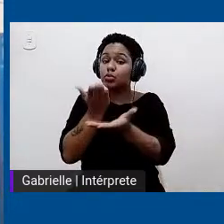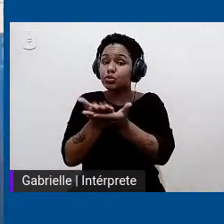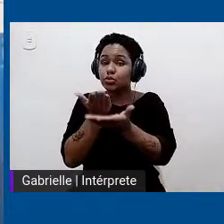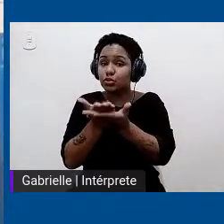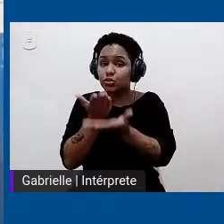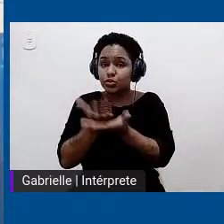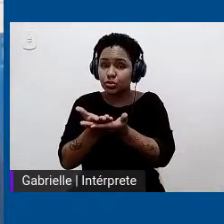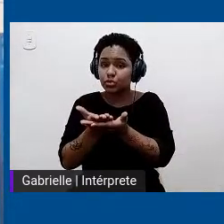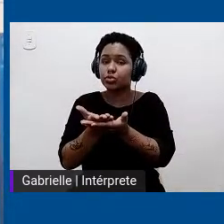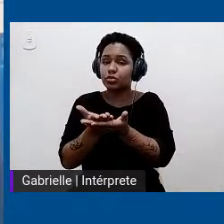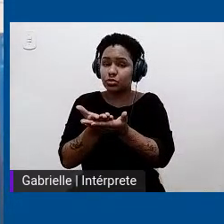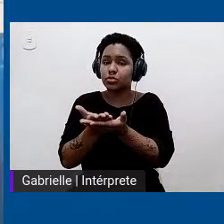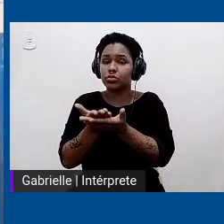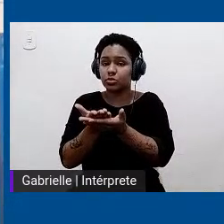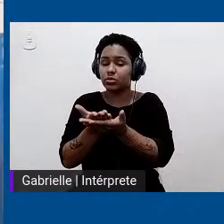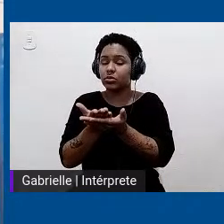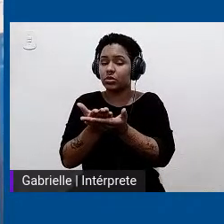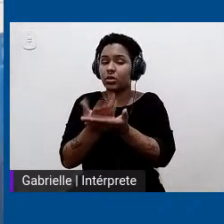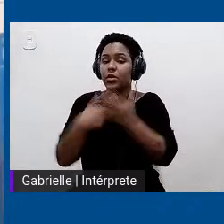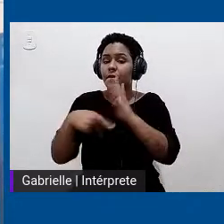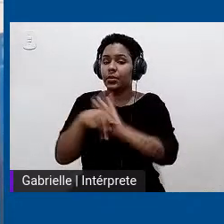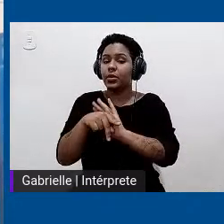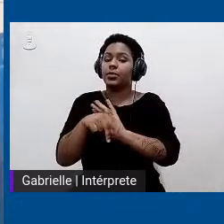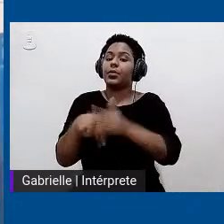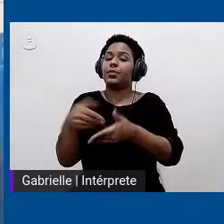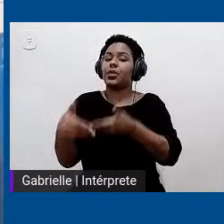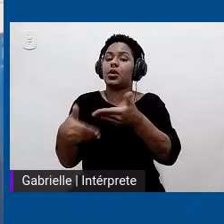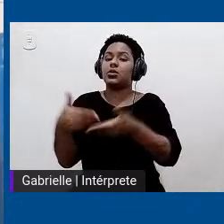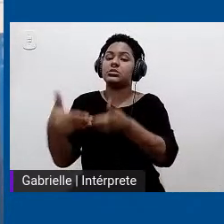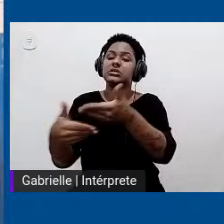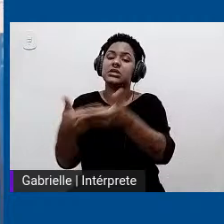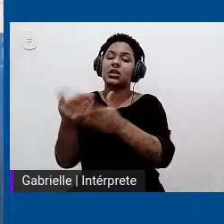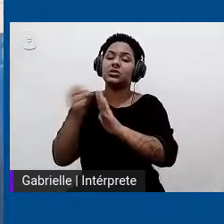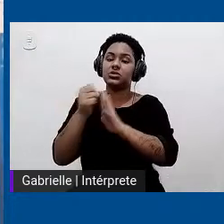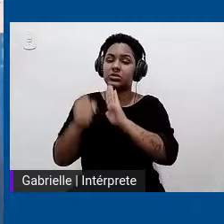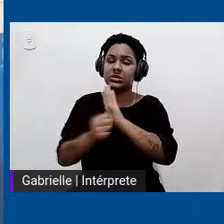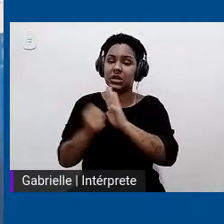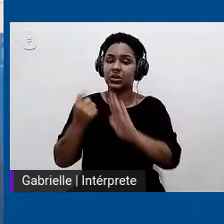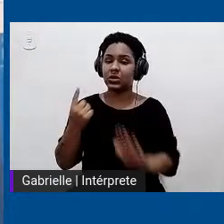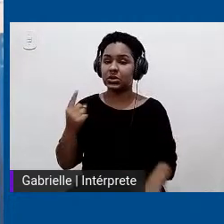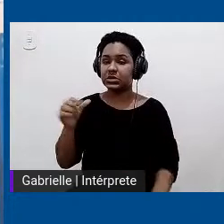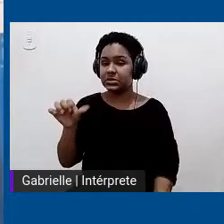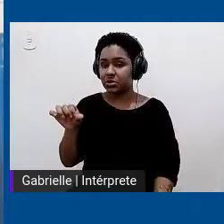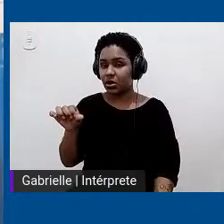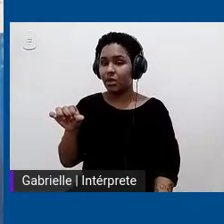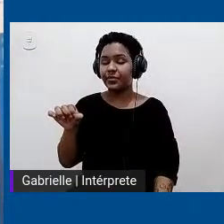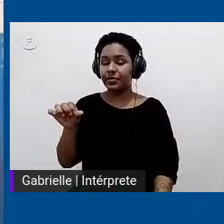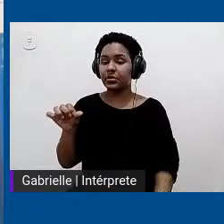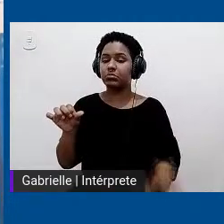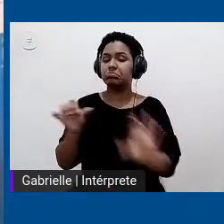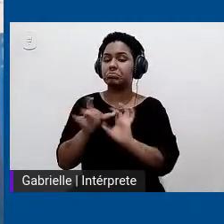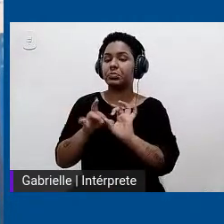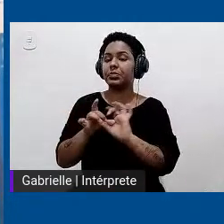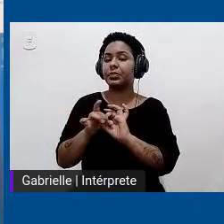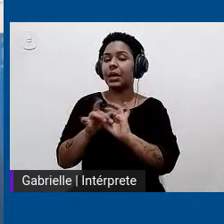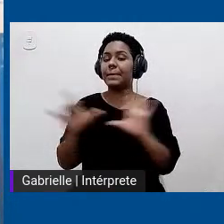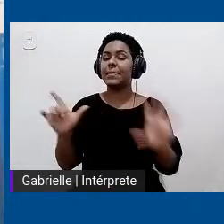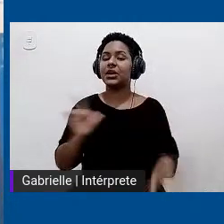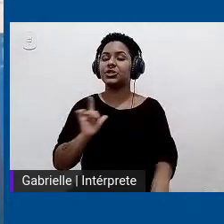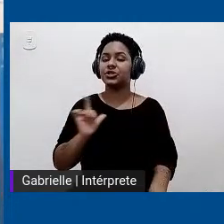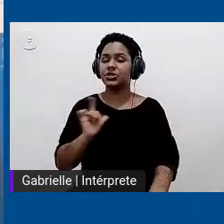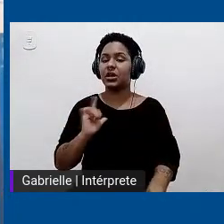estudo dos processos do século XIX já permitiram